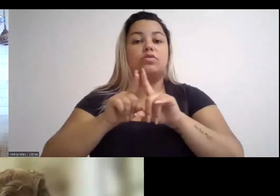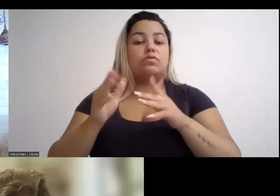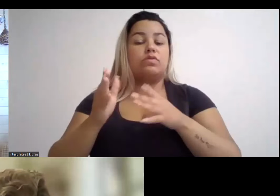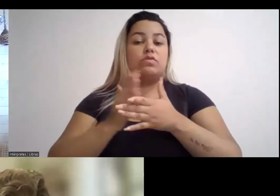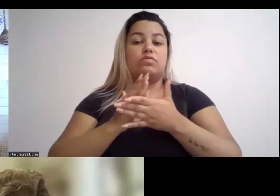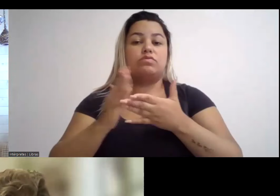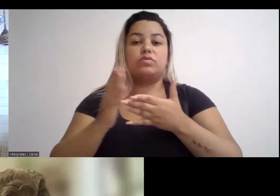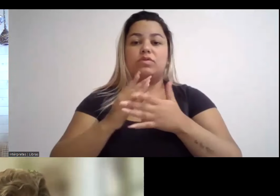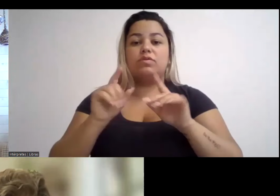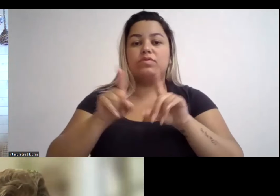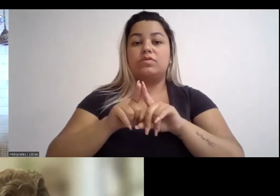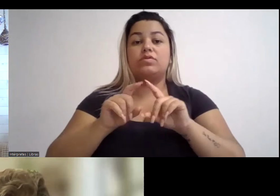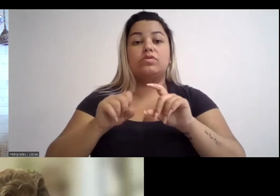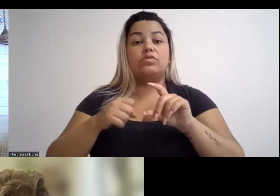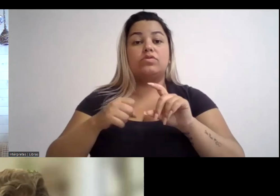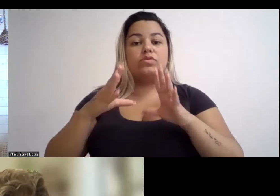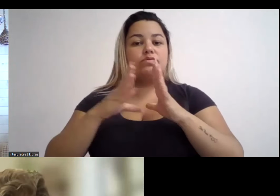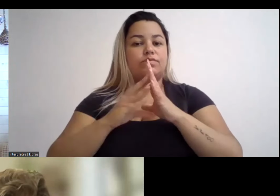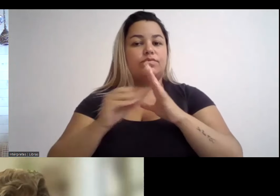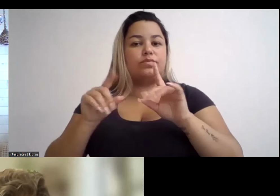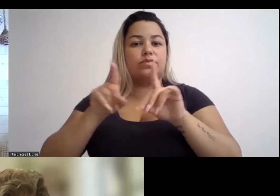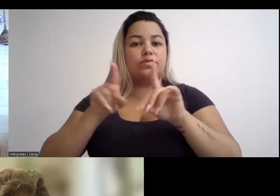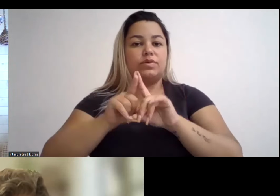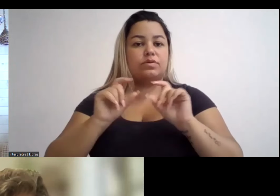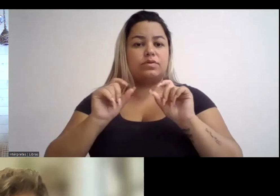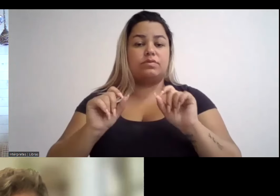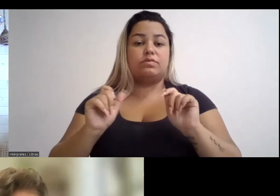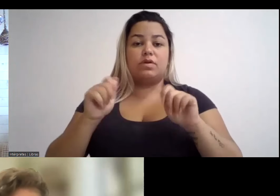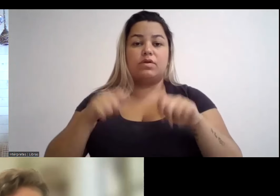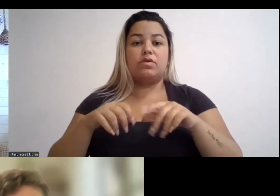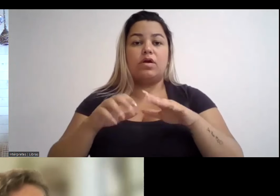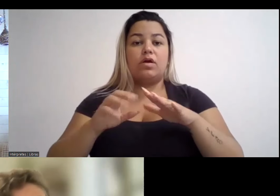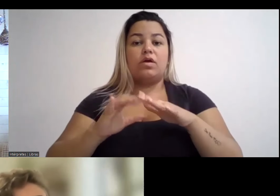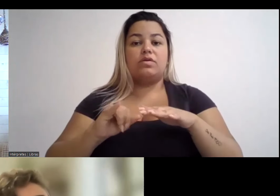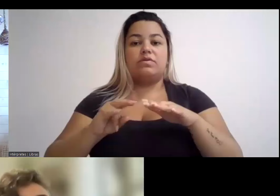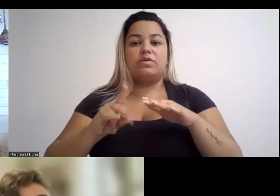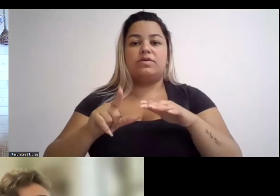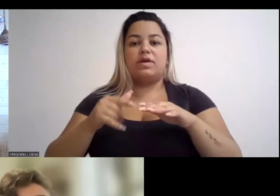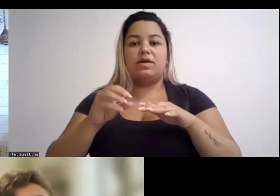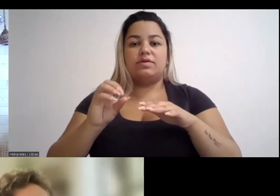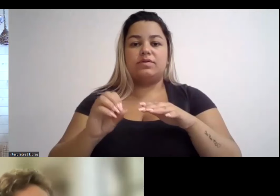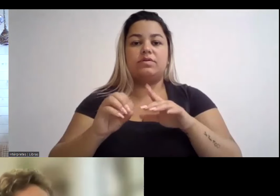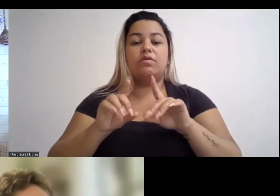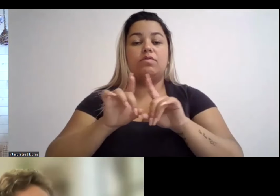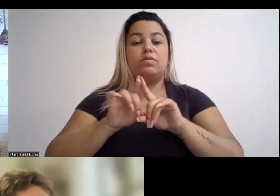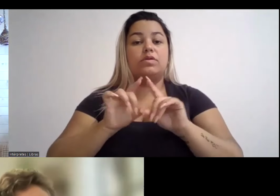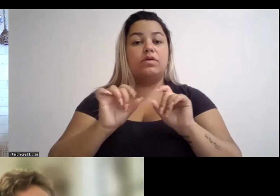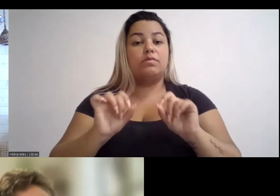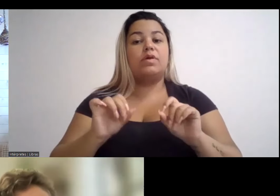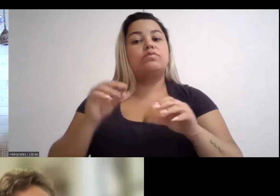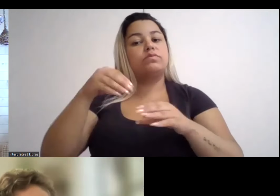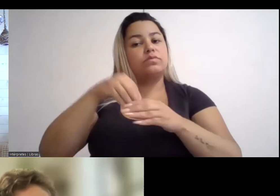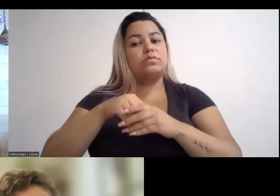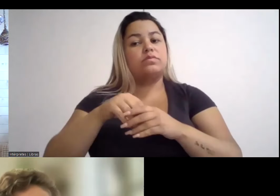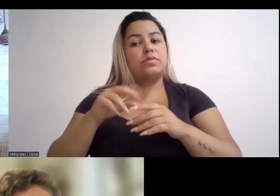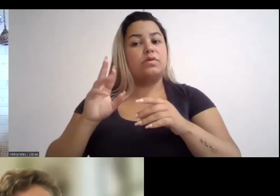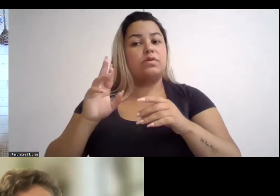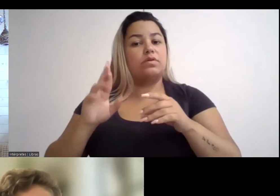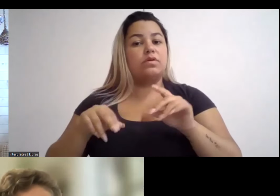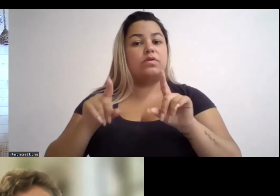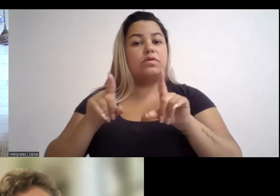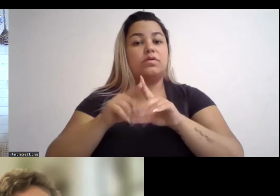superação dos modelos de dependência da civilização industrial. Bom, dentro da lógica desses princípios,